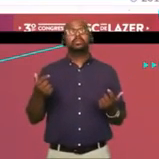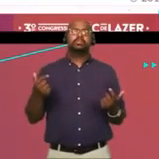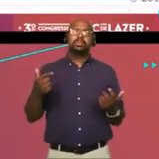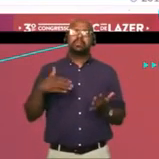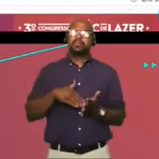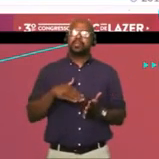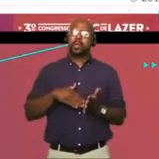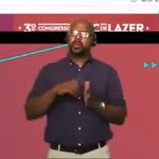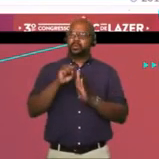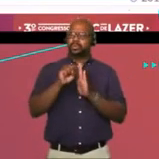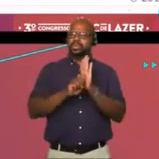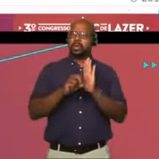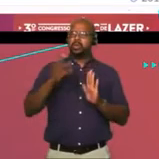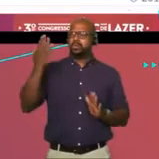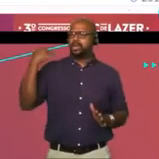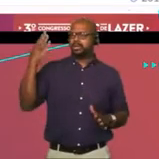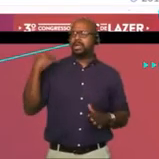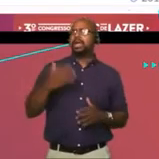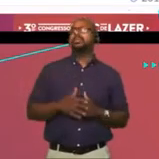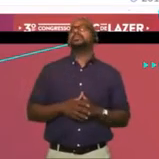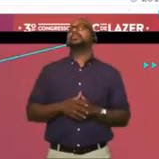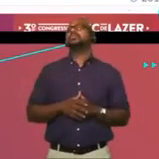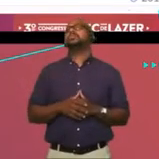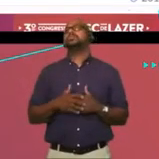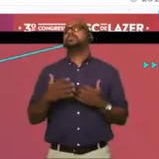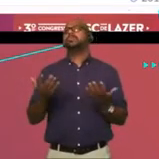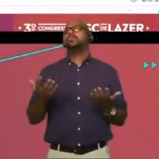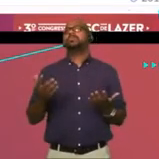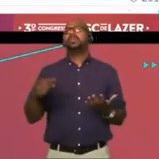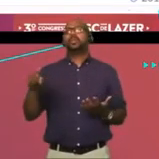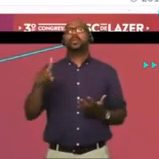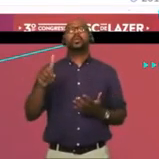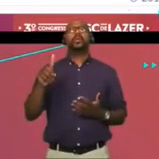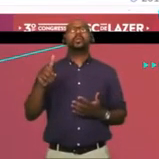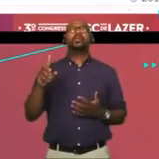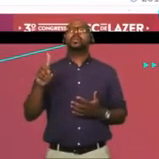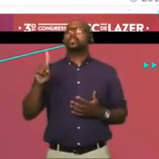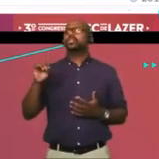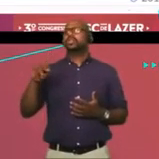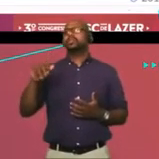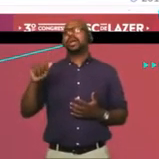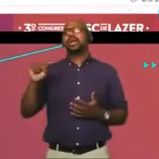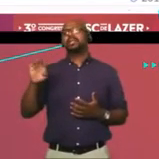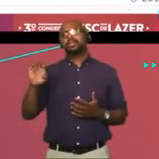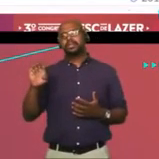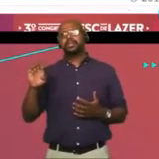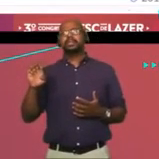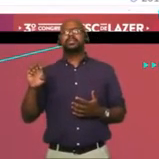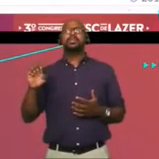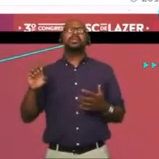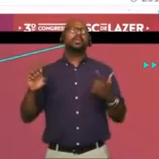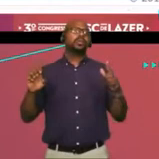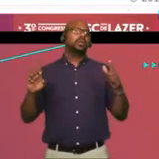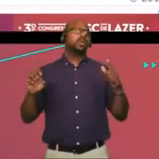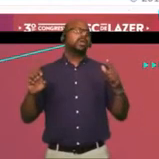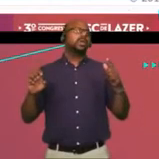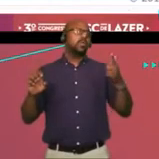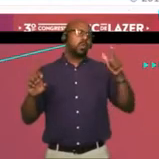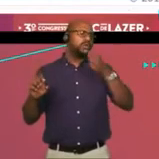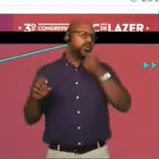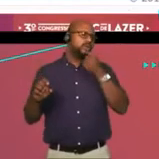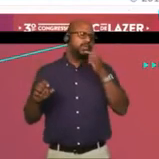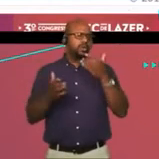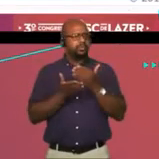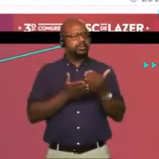final do século passado né Eu magoei o Domenico De Masi começaram a teorizar sobre isso